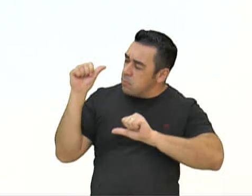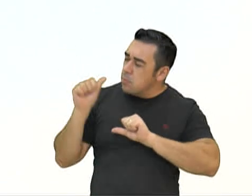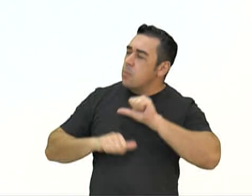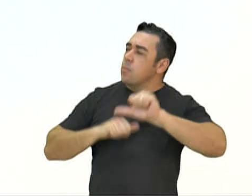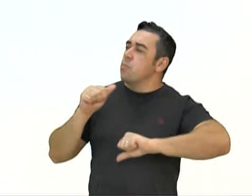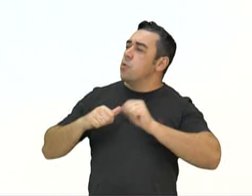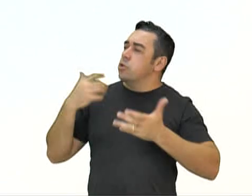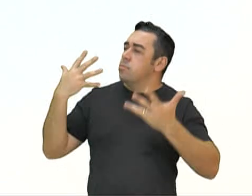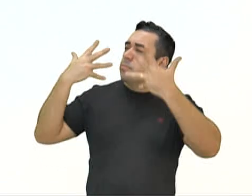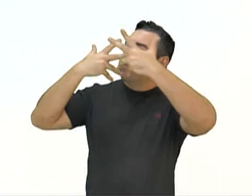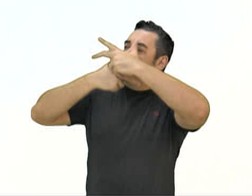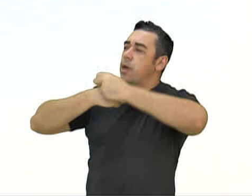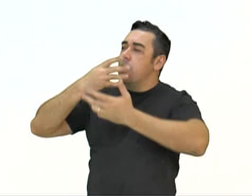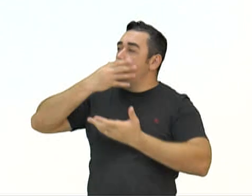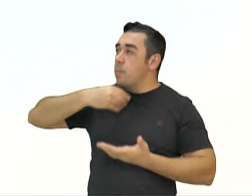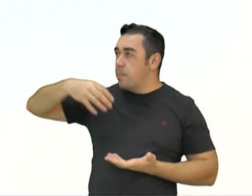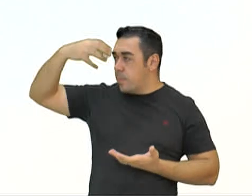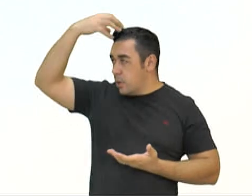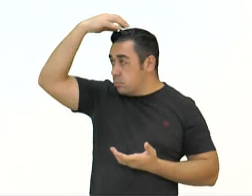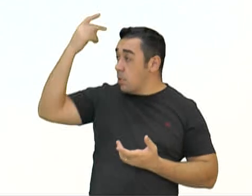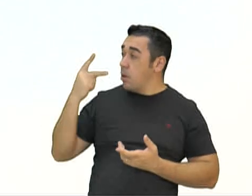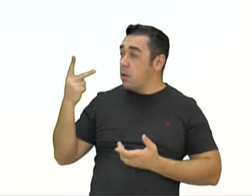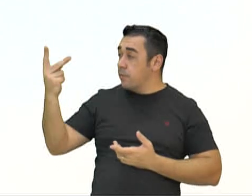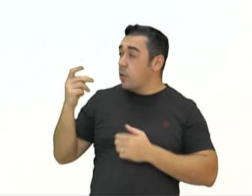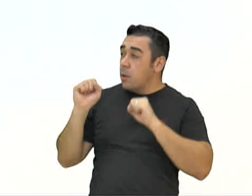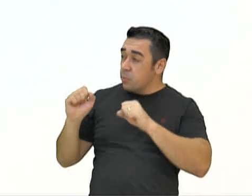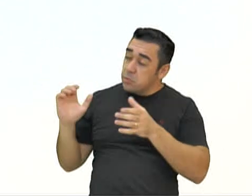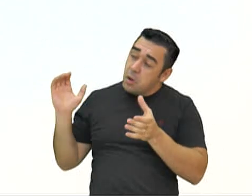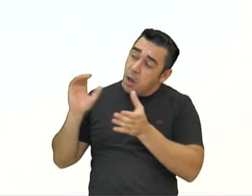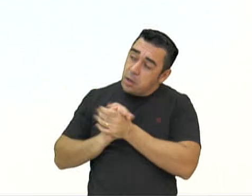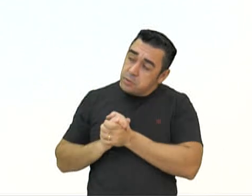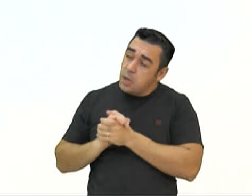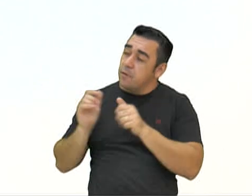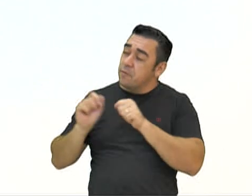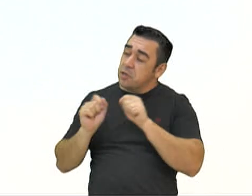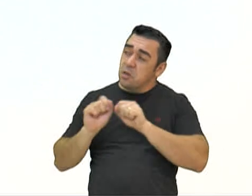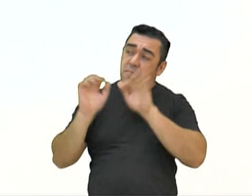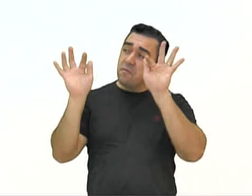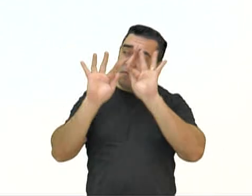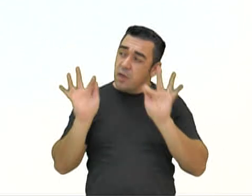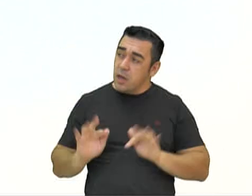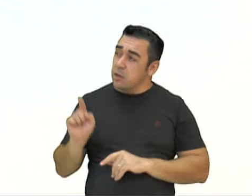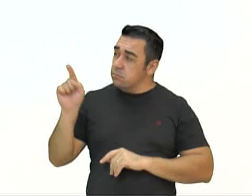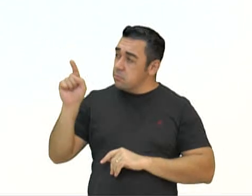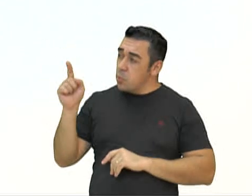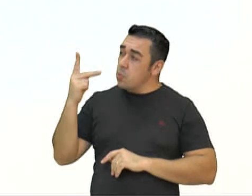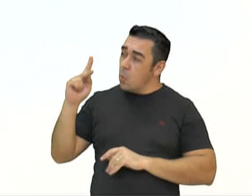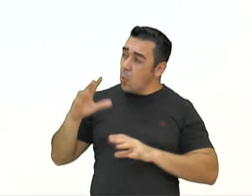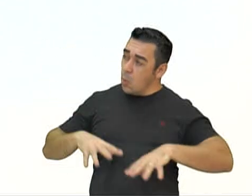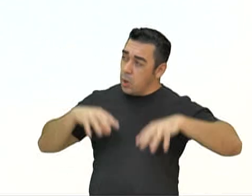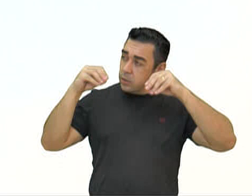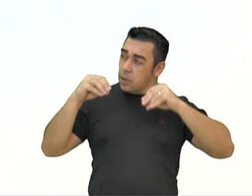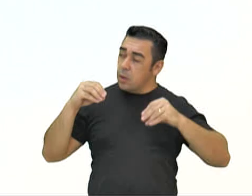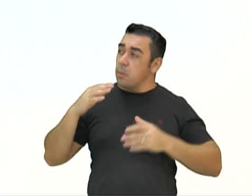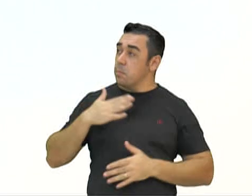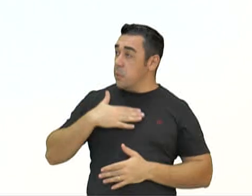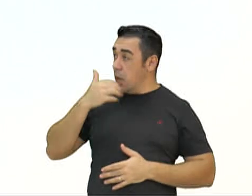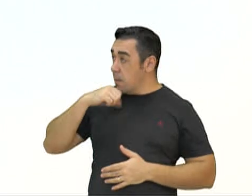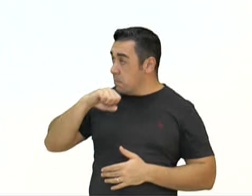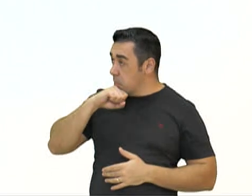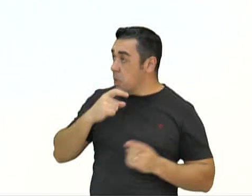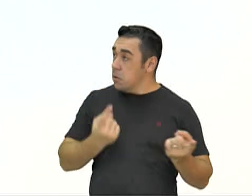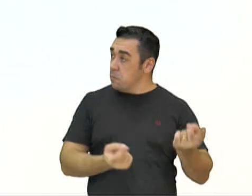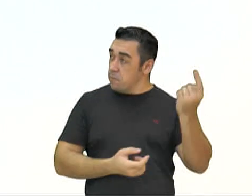novo num belo príncipe, e poderemos casar e constituir lar feliz no teu lindo castelo. A minha mãe poderia vir